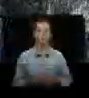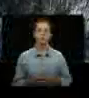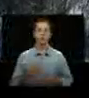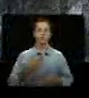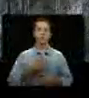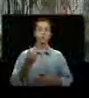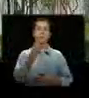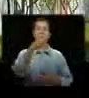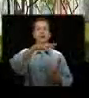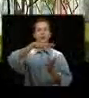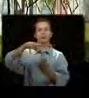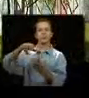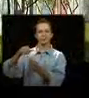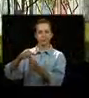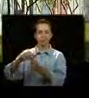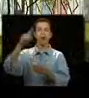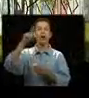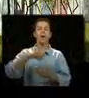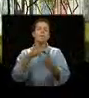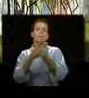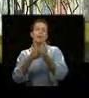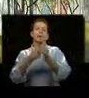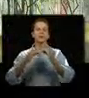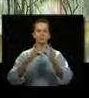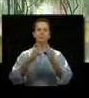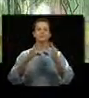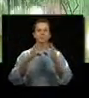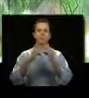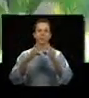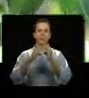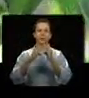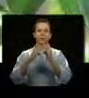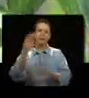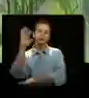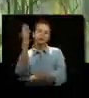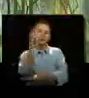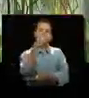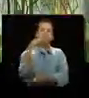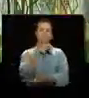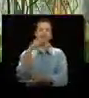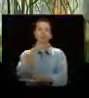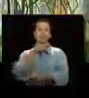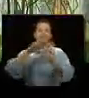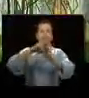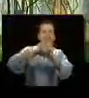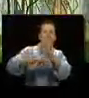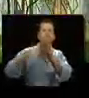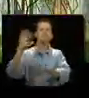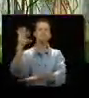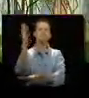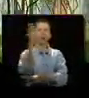Meu primeiro mundo foi o quintal de casa, com suas mangueiras, cajueiros de